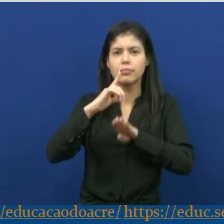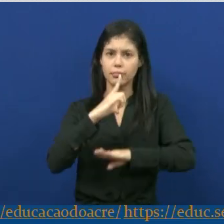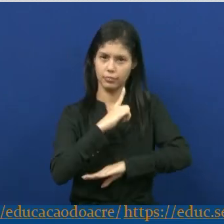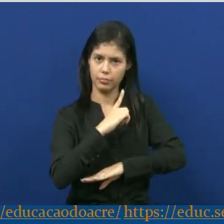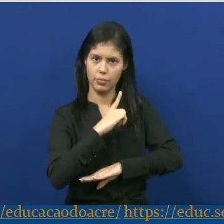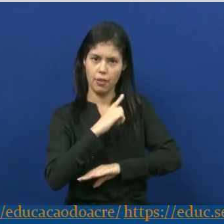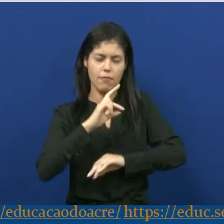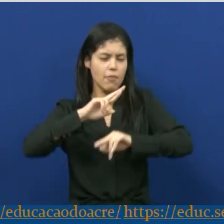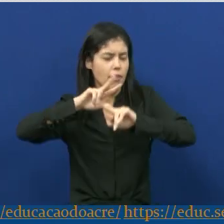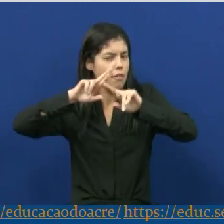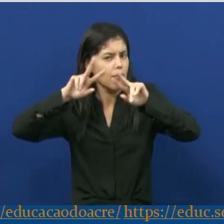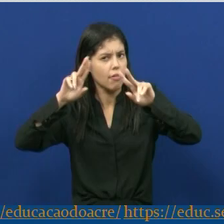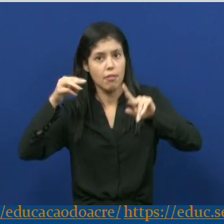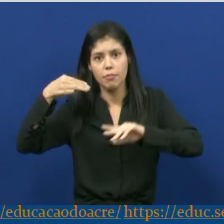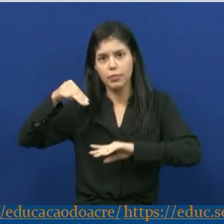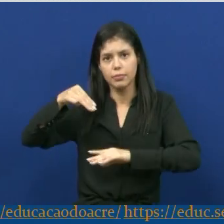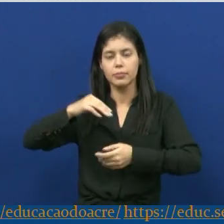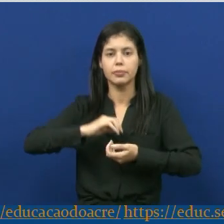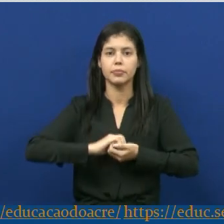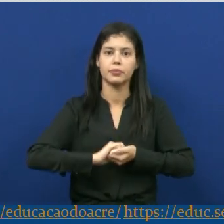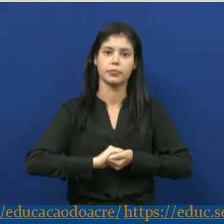conceitos matemáticos